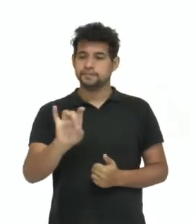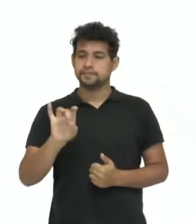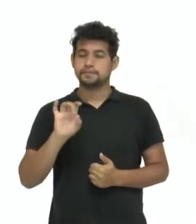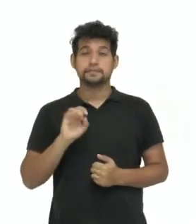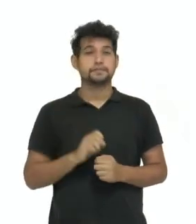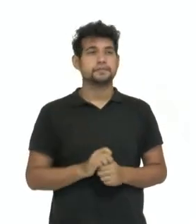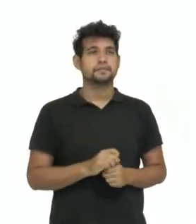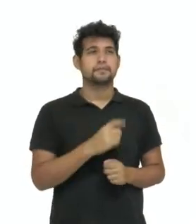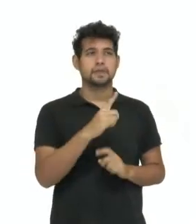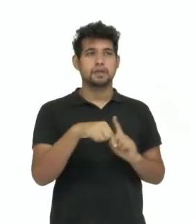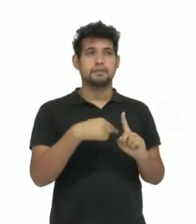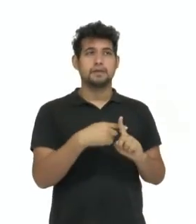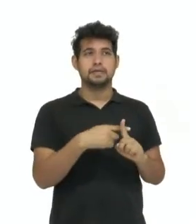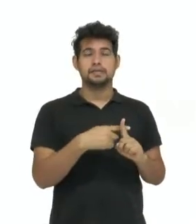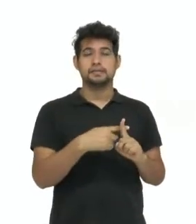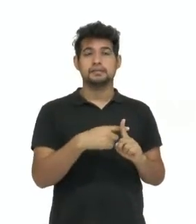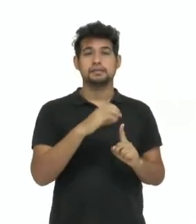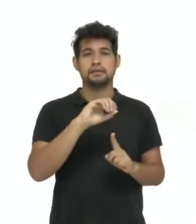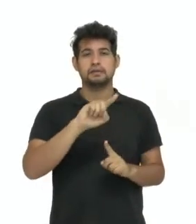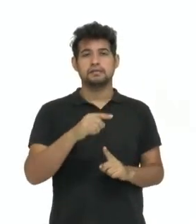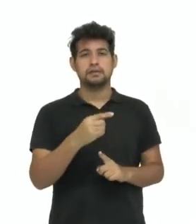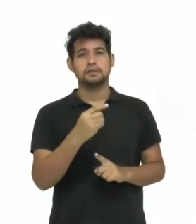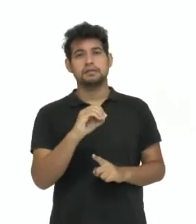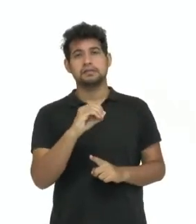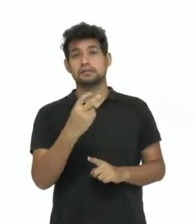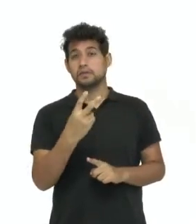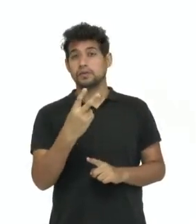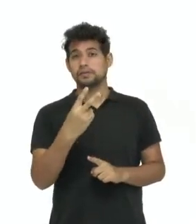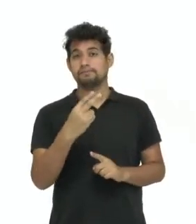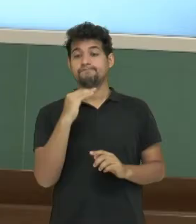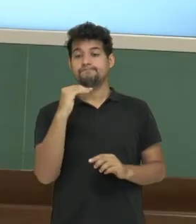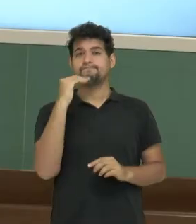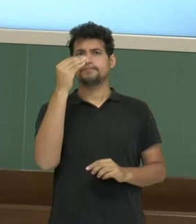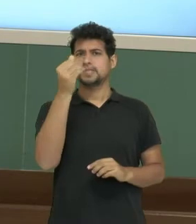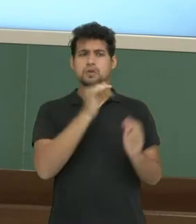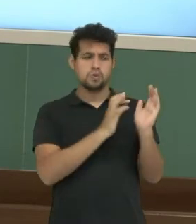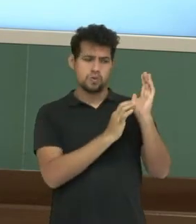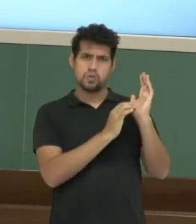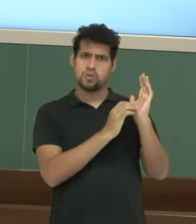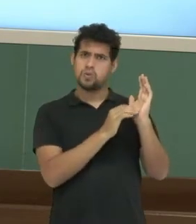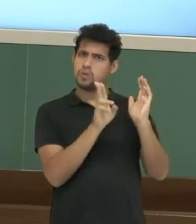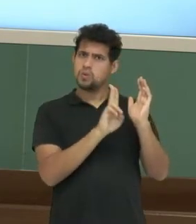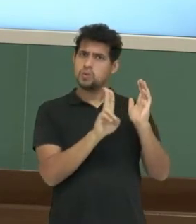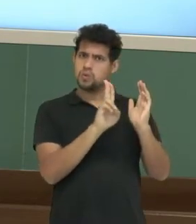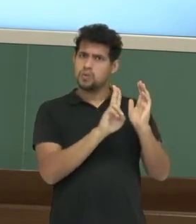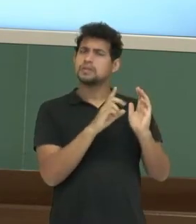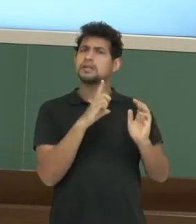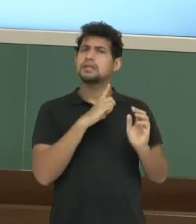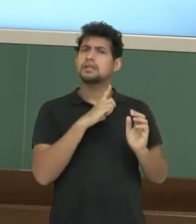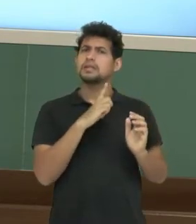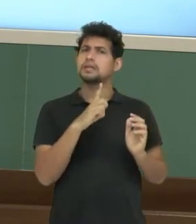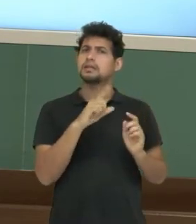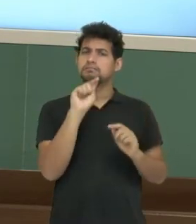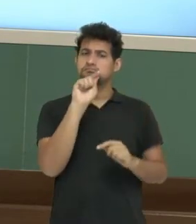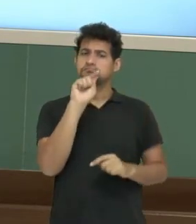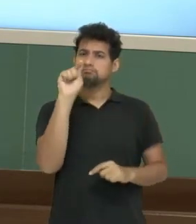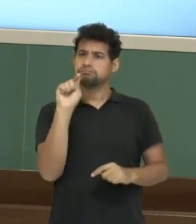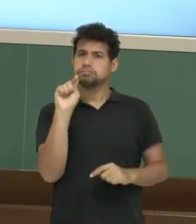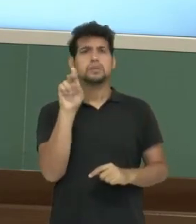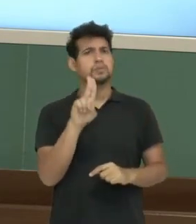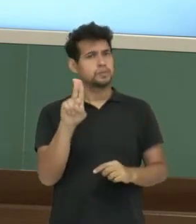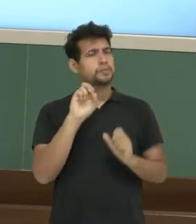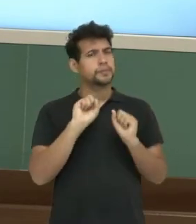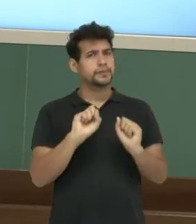mais 0,02 elevado a 6. Faz a calculadora, usa aquela funçãozinha do símbolo do acento circunflexo, tá